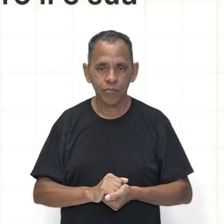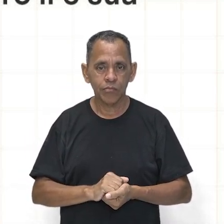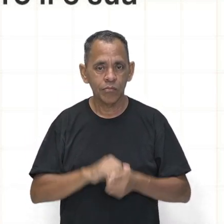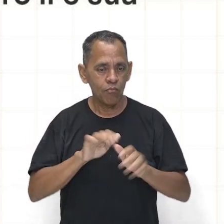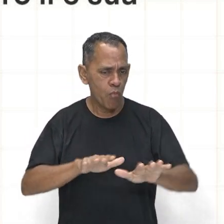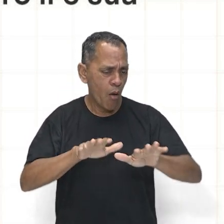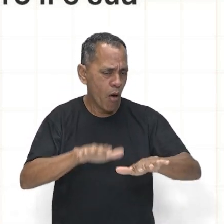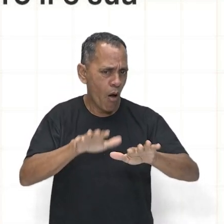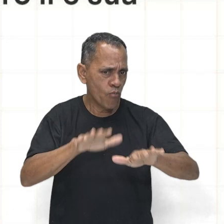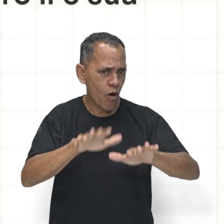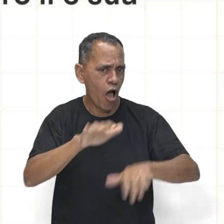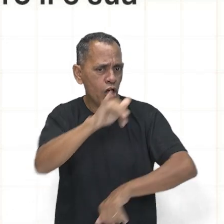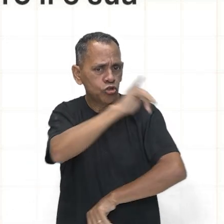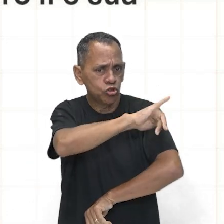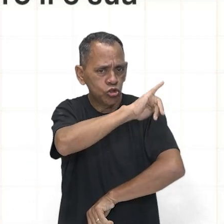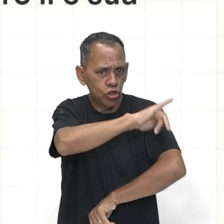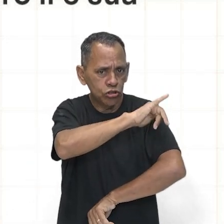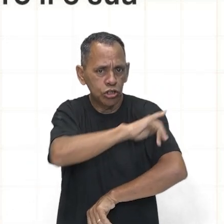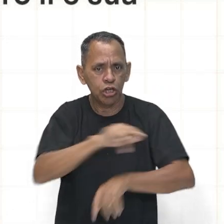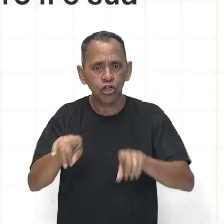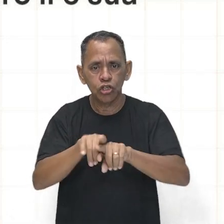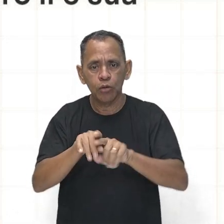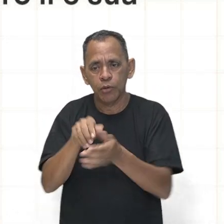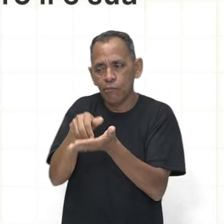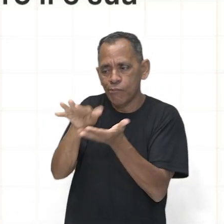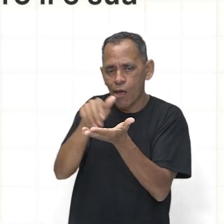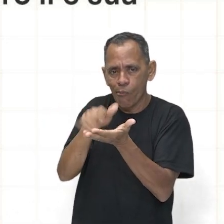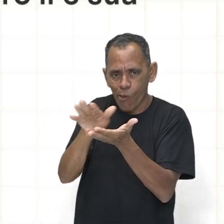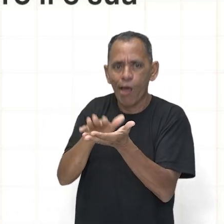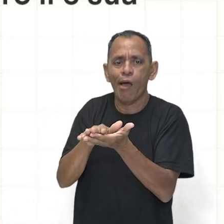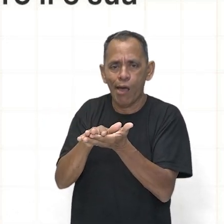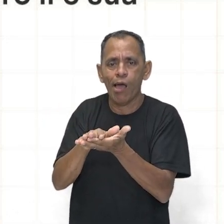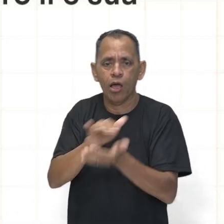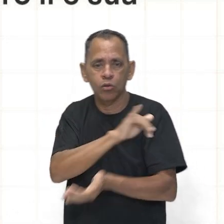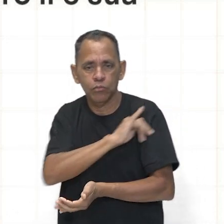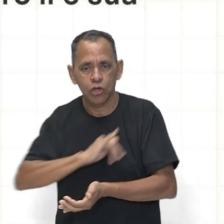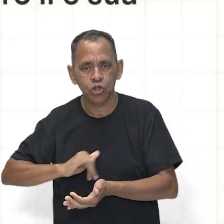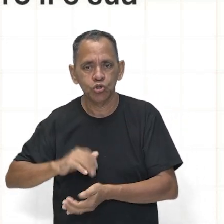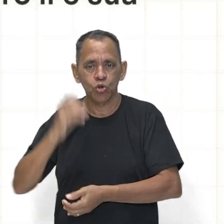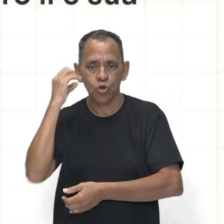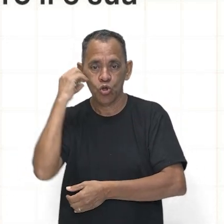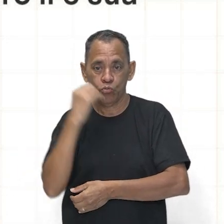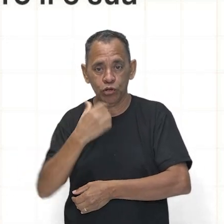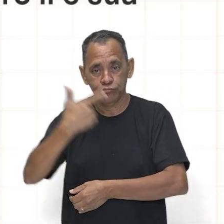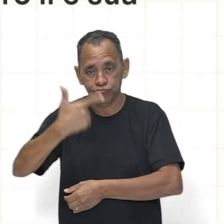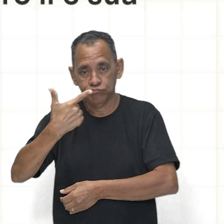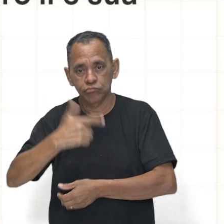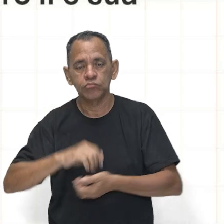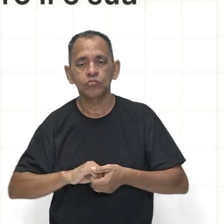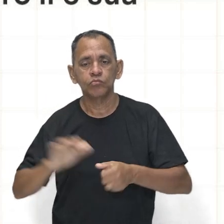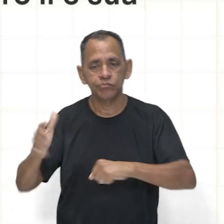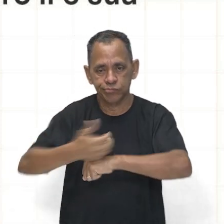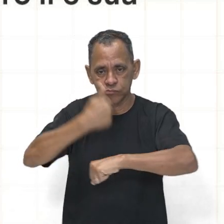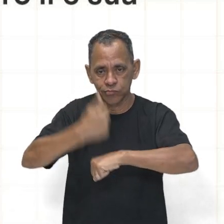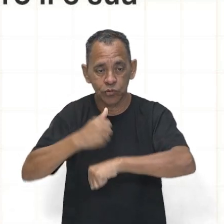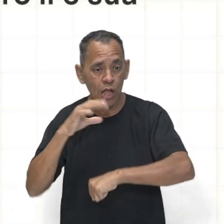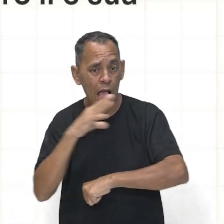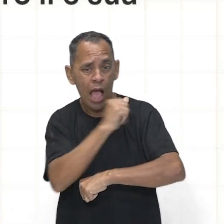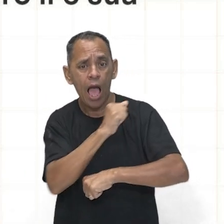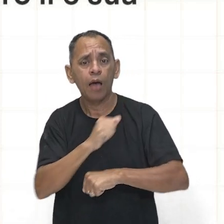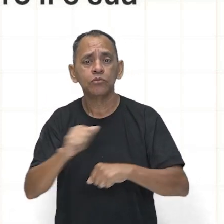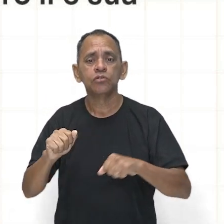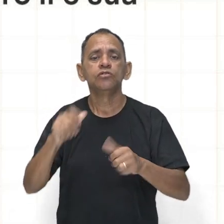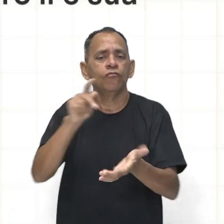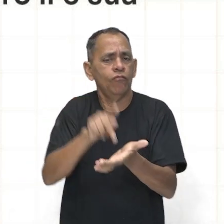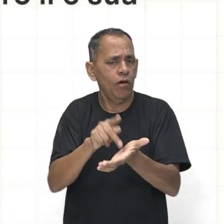vocês, vai marchar sobre o Rio de Janeiro e vai depor o imperador Dom Pedro II. O golpe